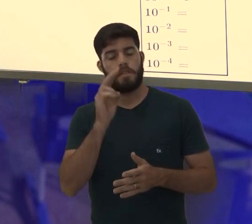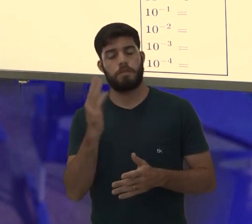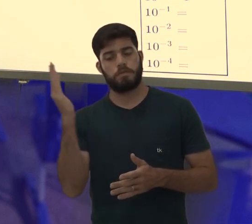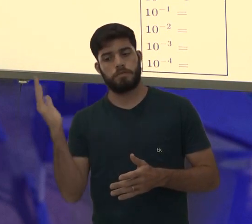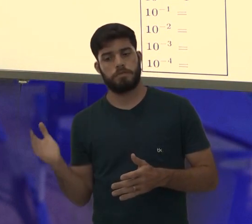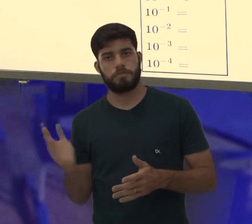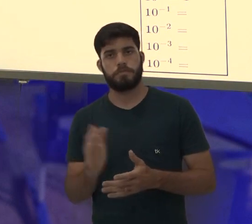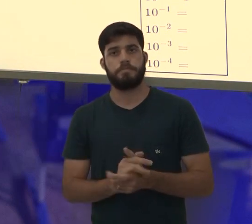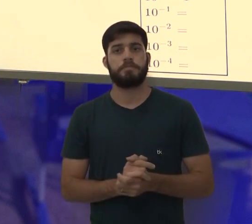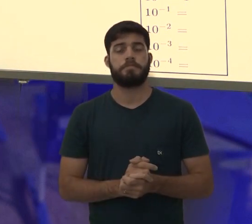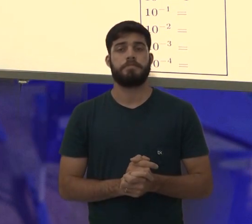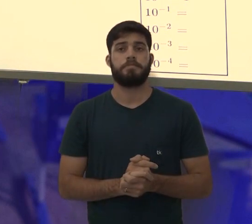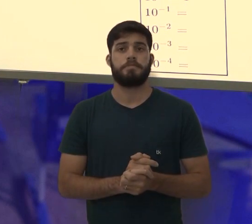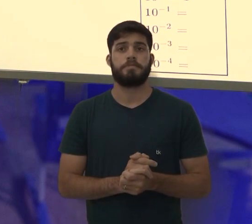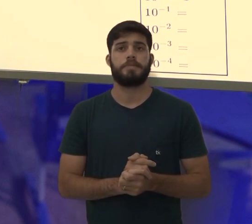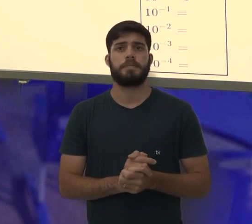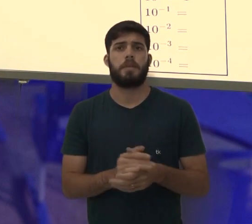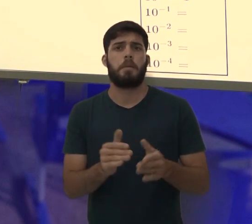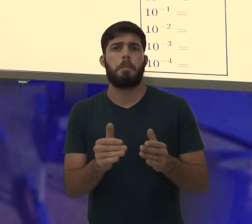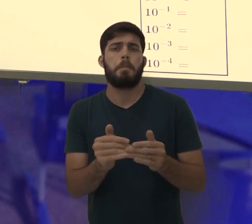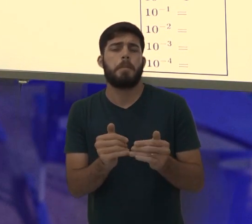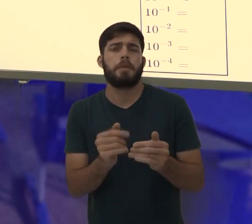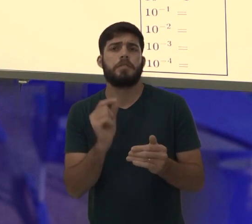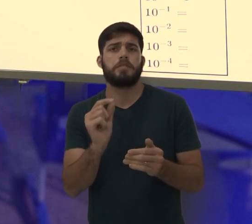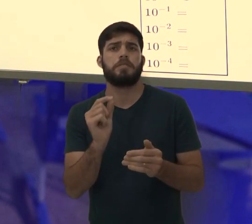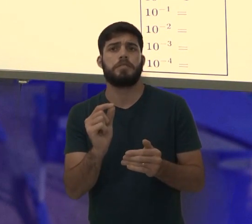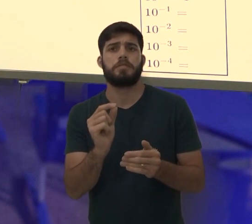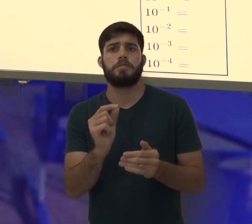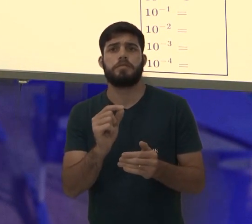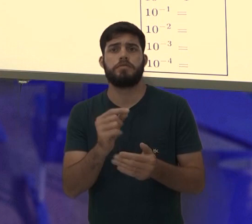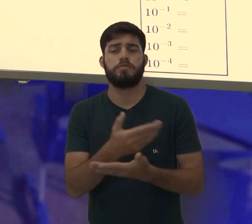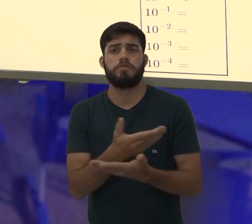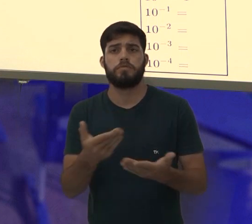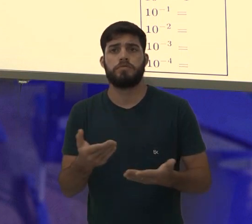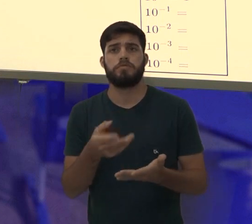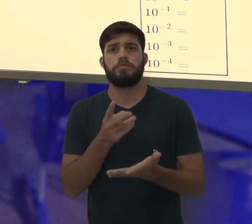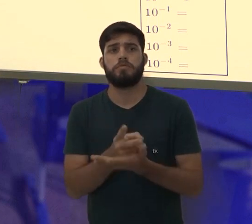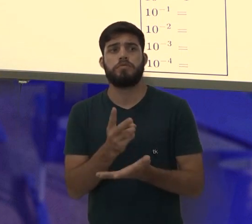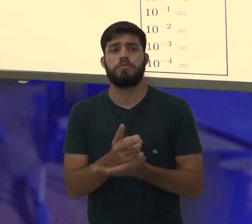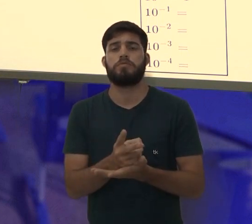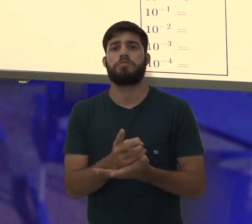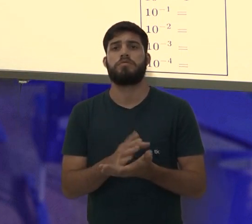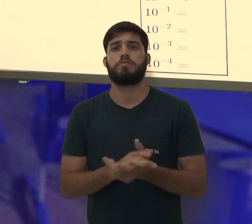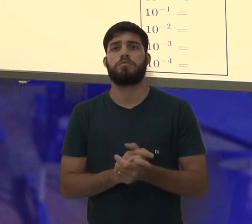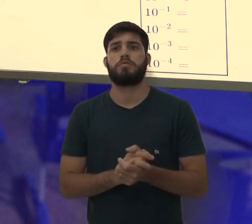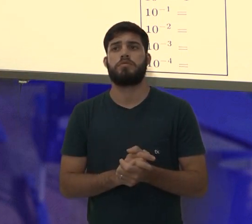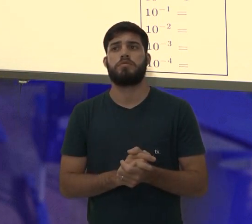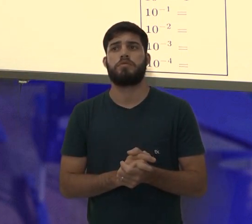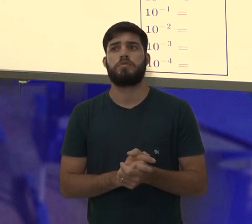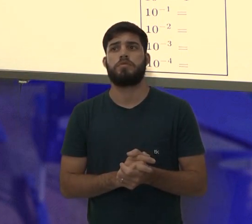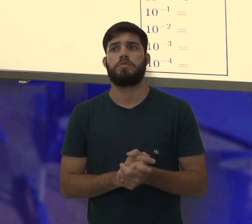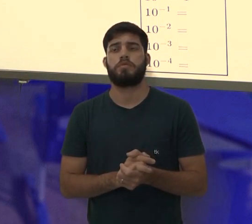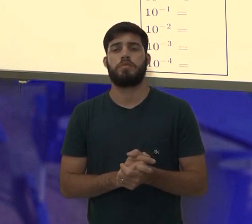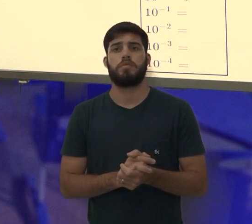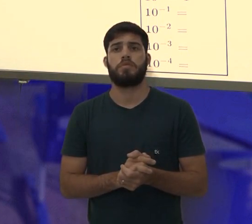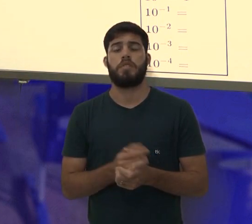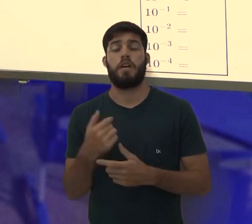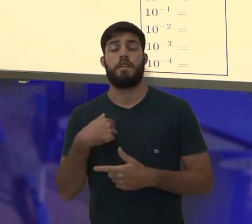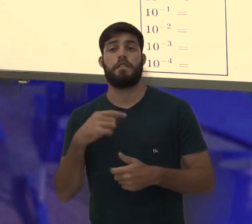por 10 dá 1. E ele pede para vocês continuarem a sequência. Vocês fariam o